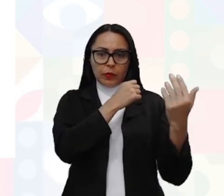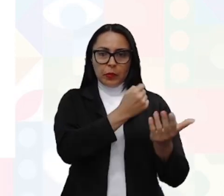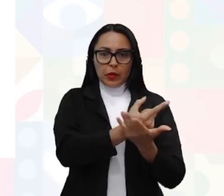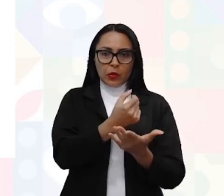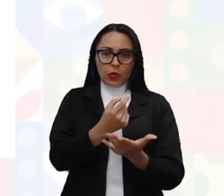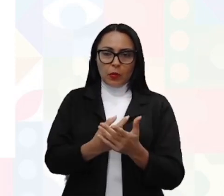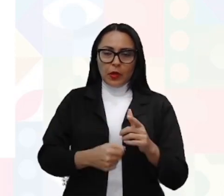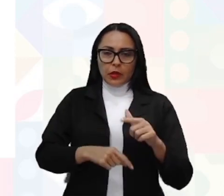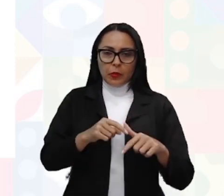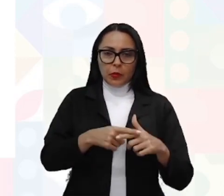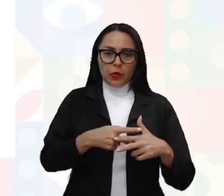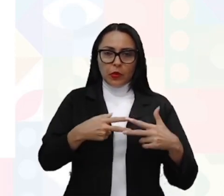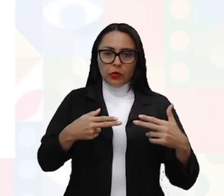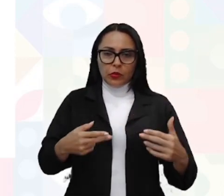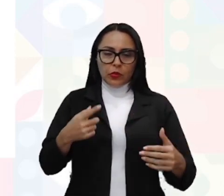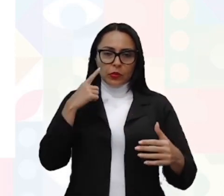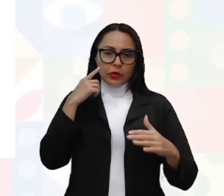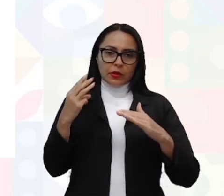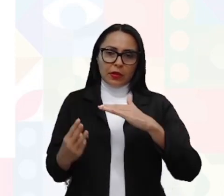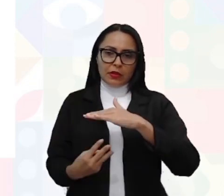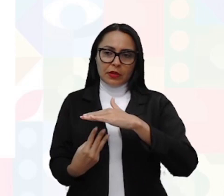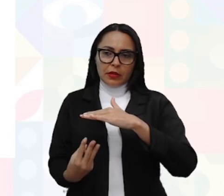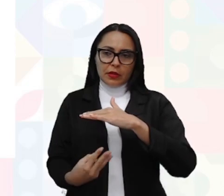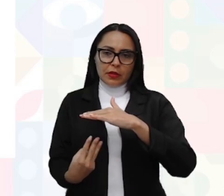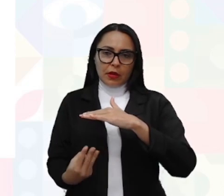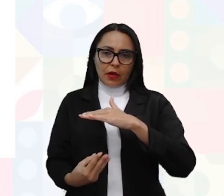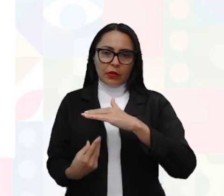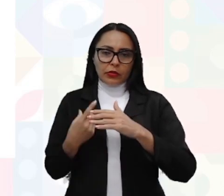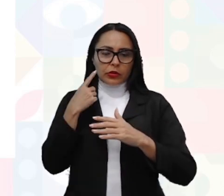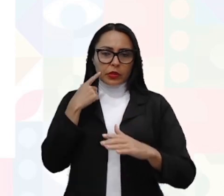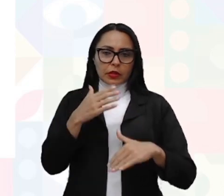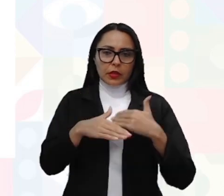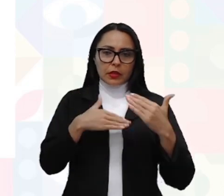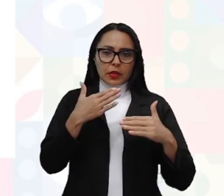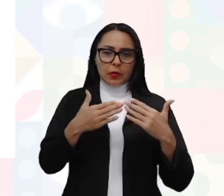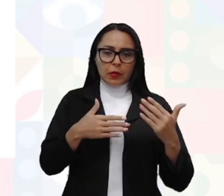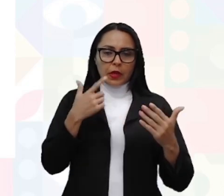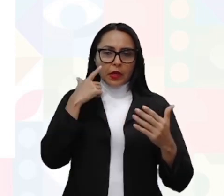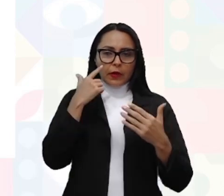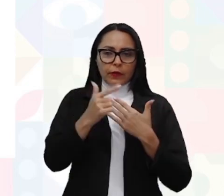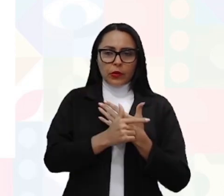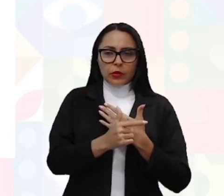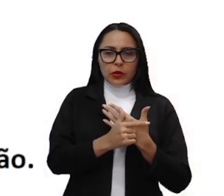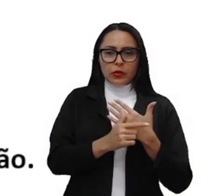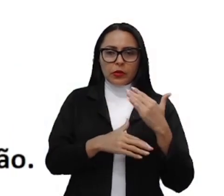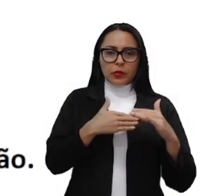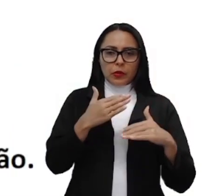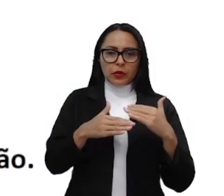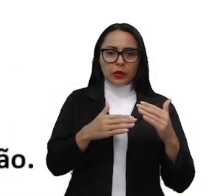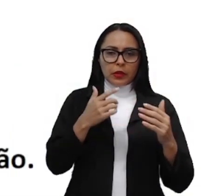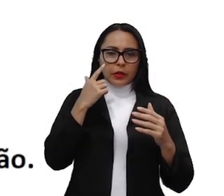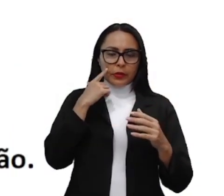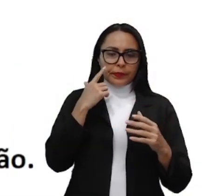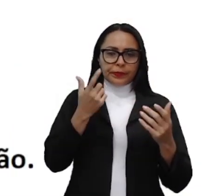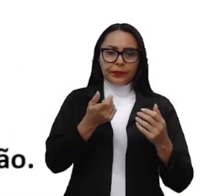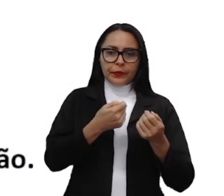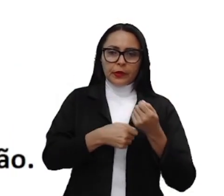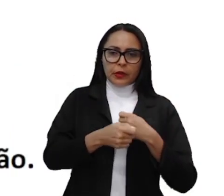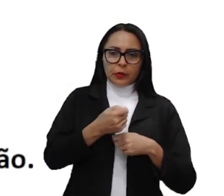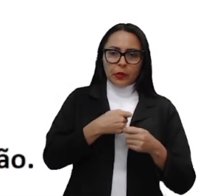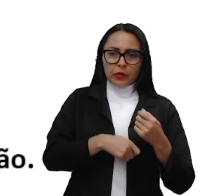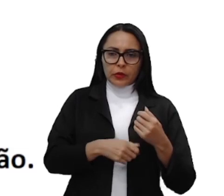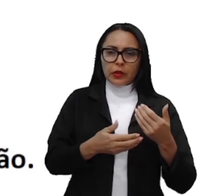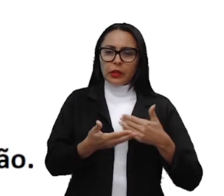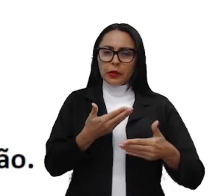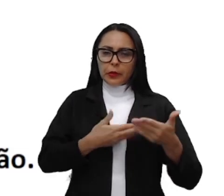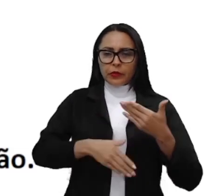serviços. Nós somos os terceirizados, que desempenham funções e processos. Nós temos os administrados, com